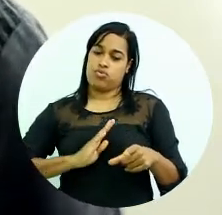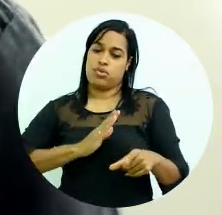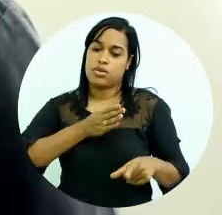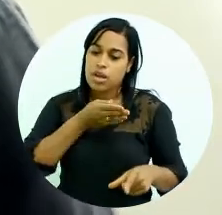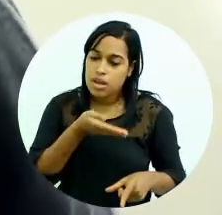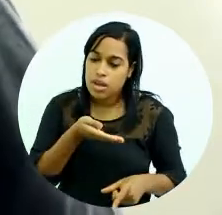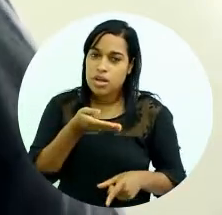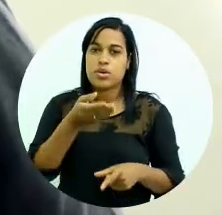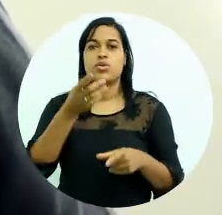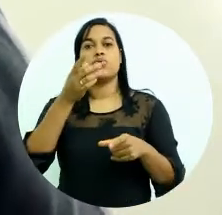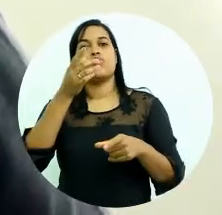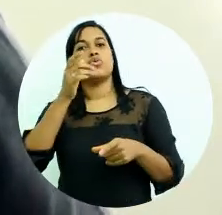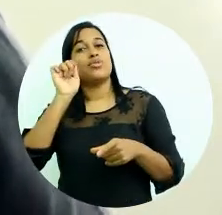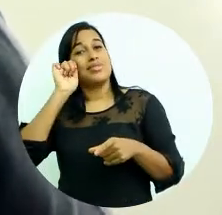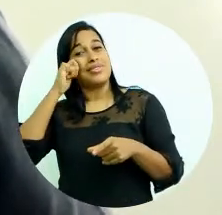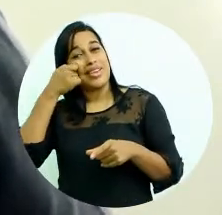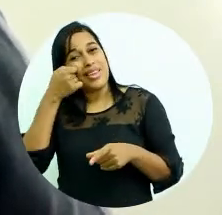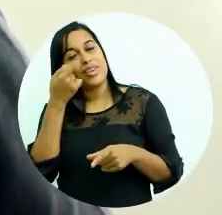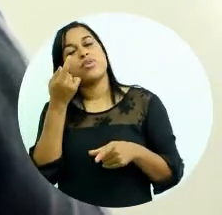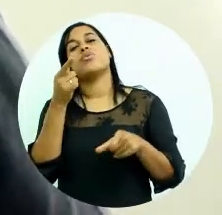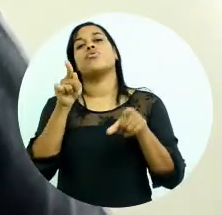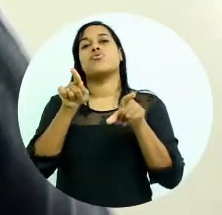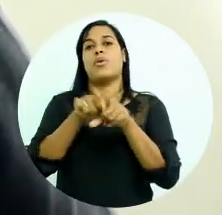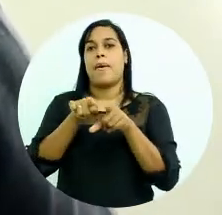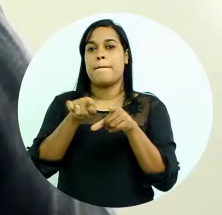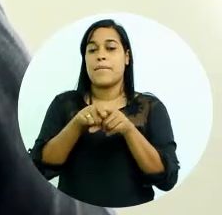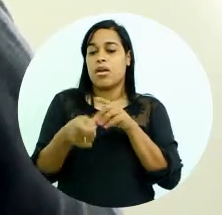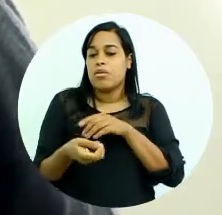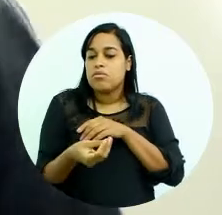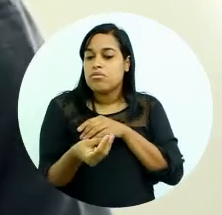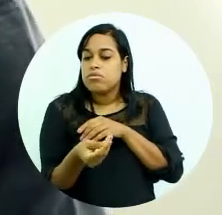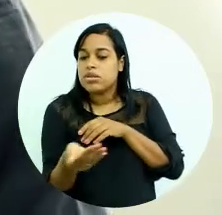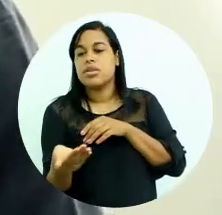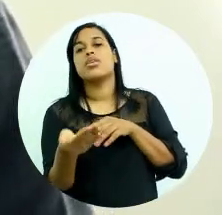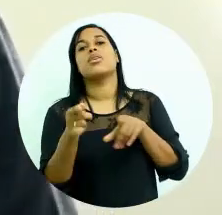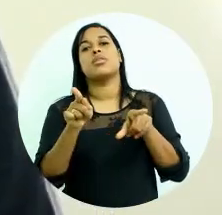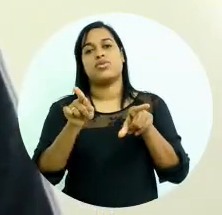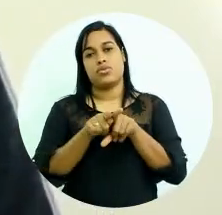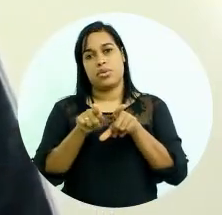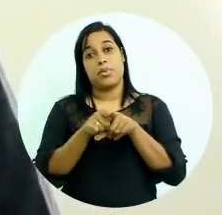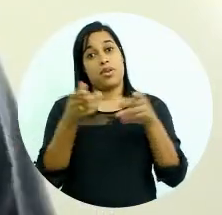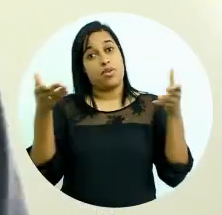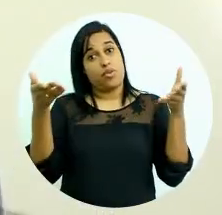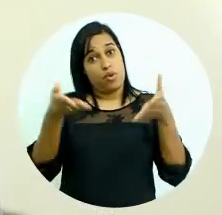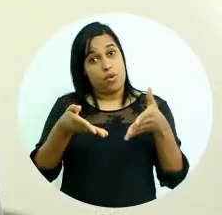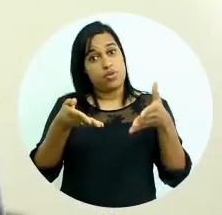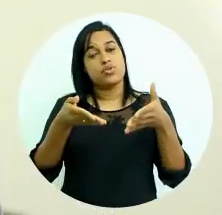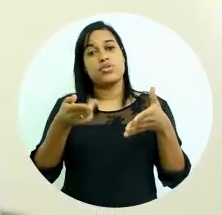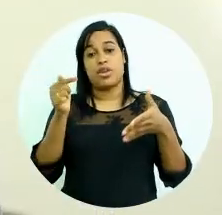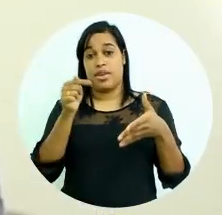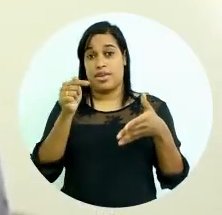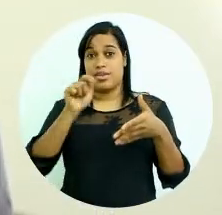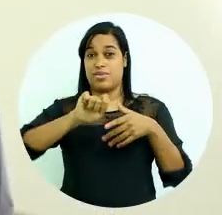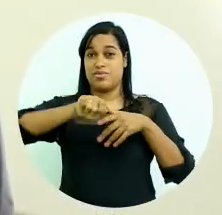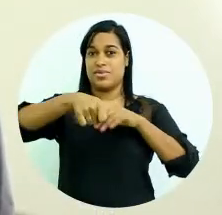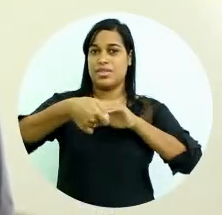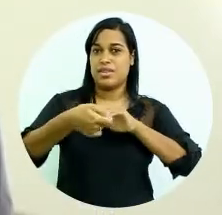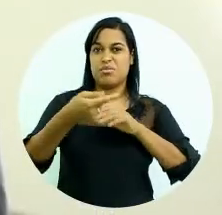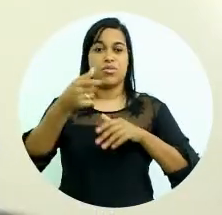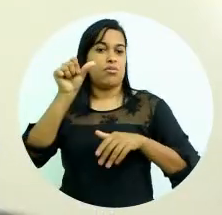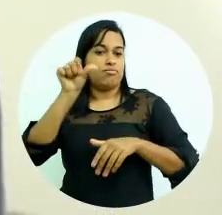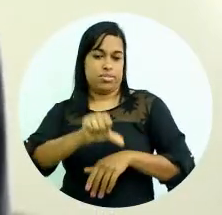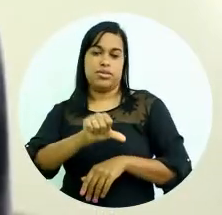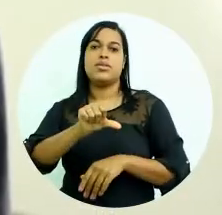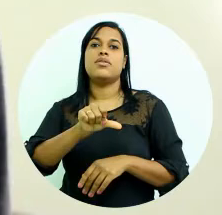ciganos, eles sofreram uma perseguição extrema. E hoje em dia, esse é um símbolo